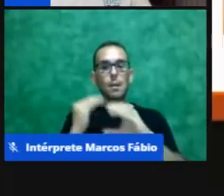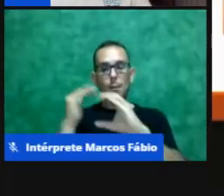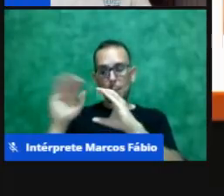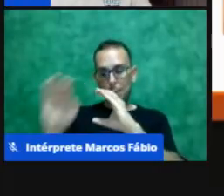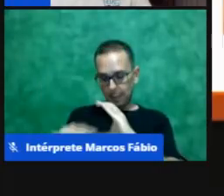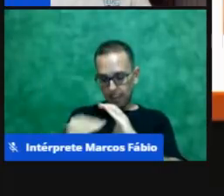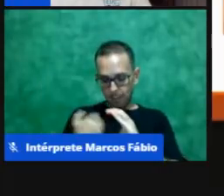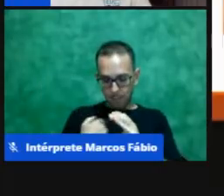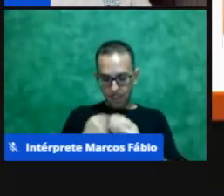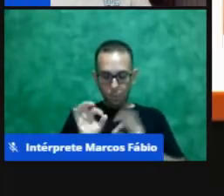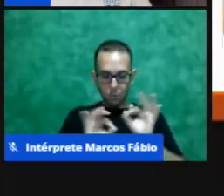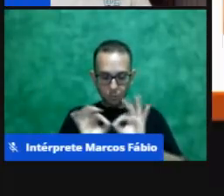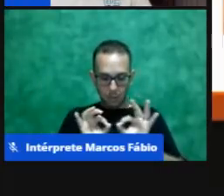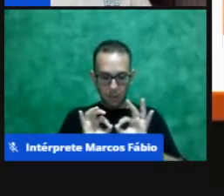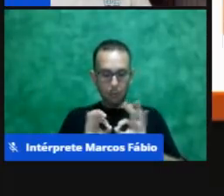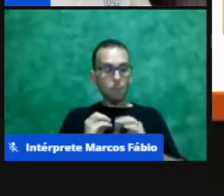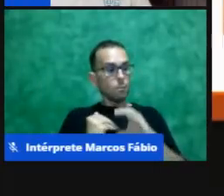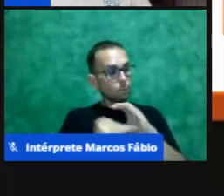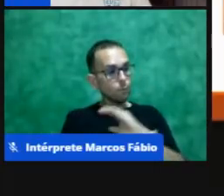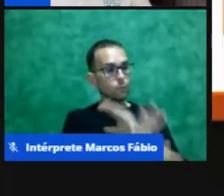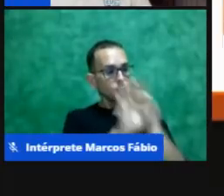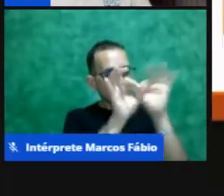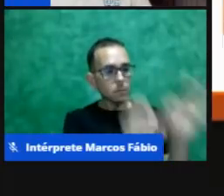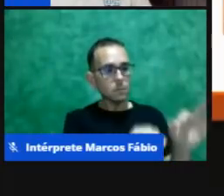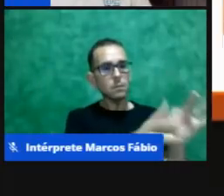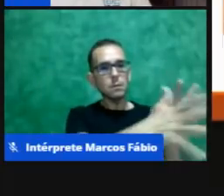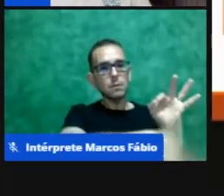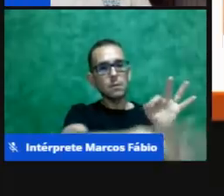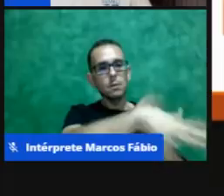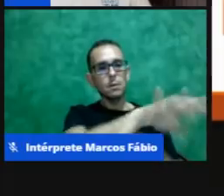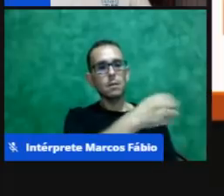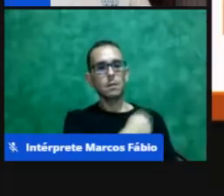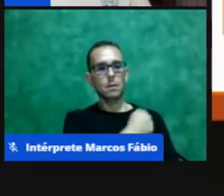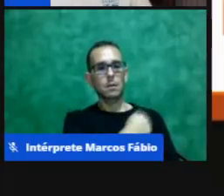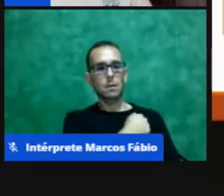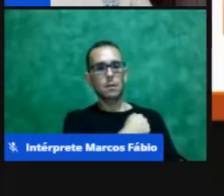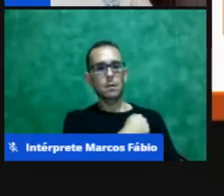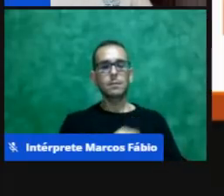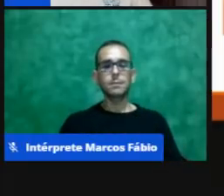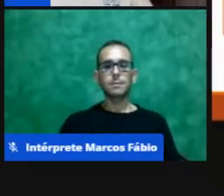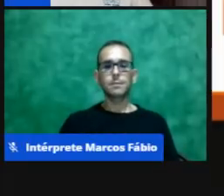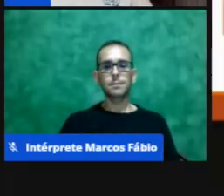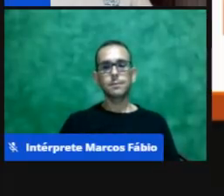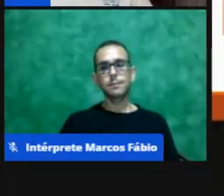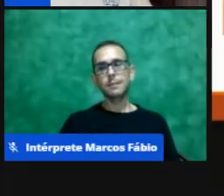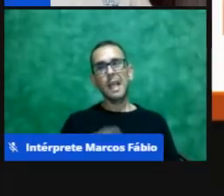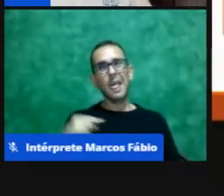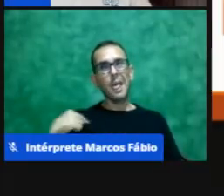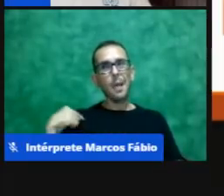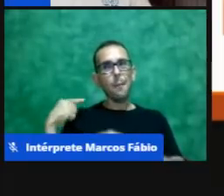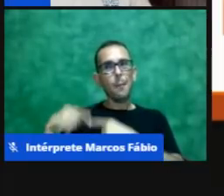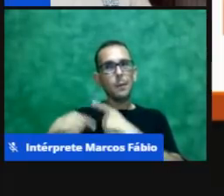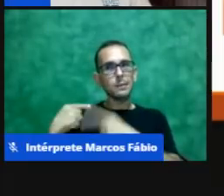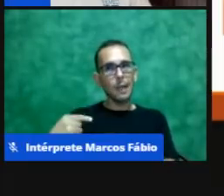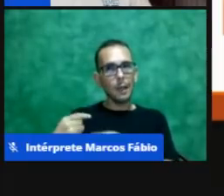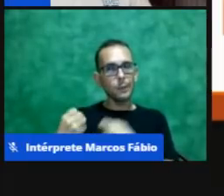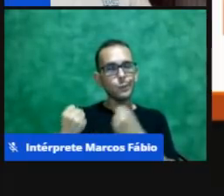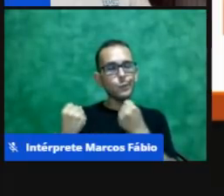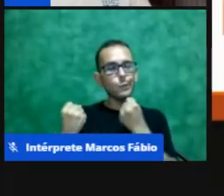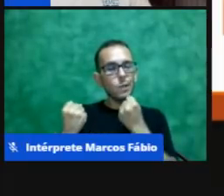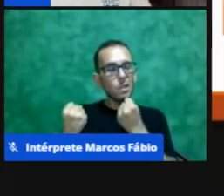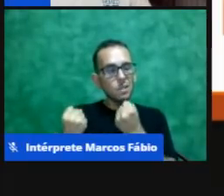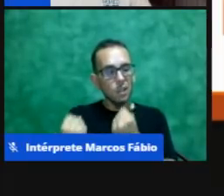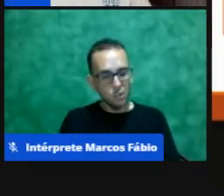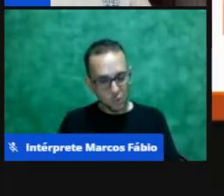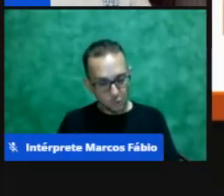mim, eu editava, colocava tudo certinho e enviava lá para os alunos. É um processo trabalhoso, confesso, mas